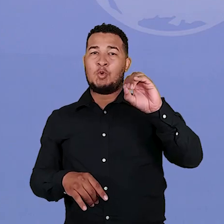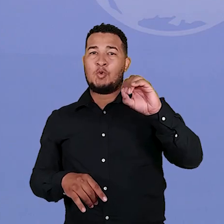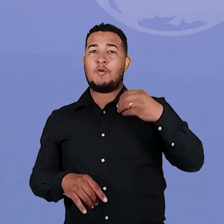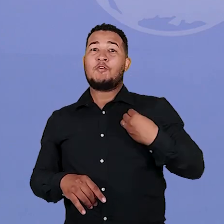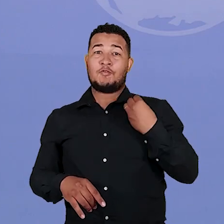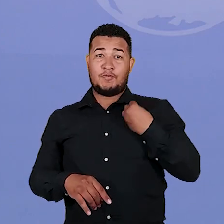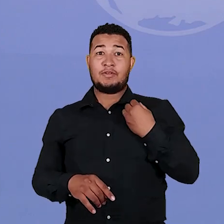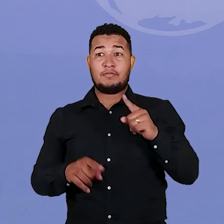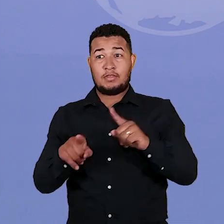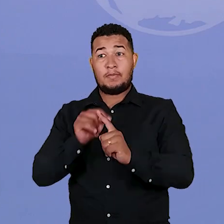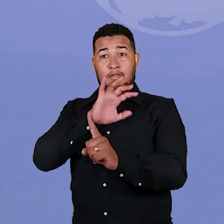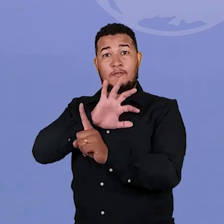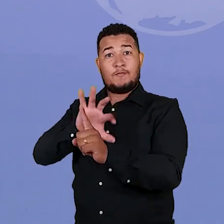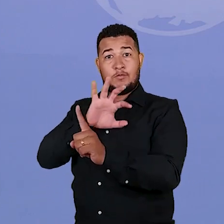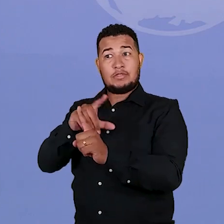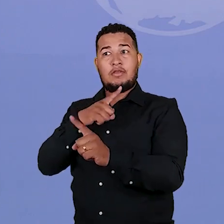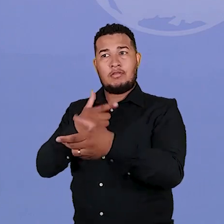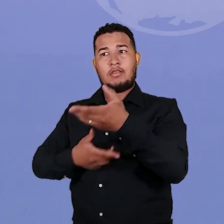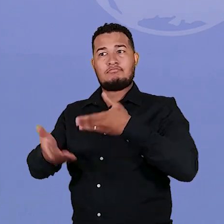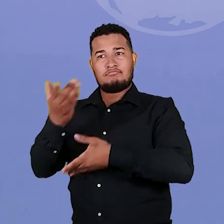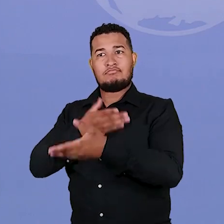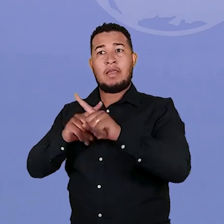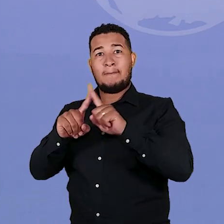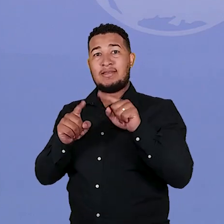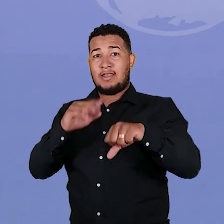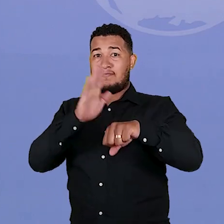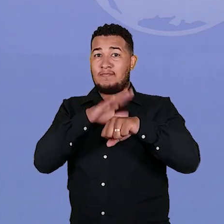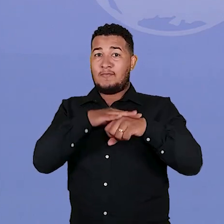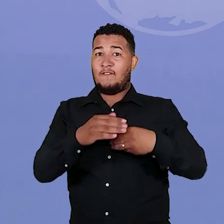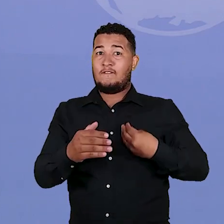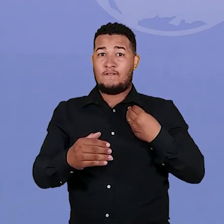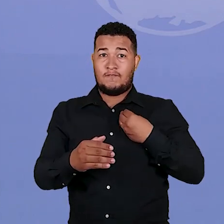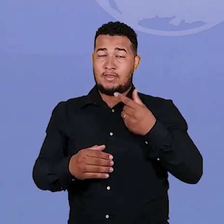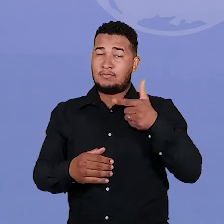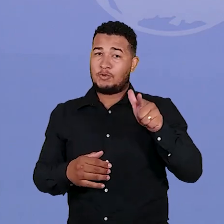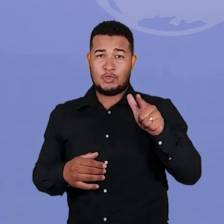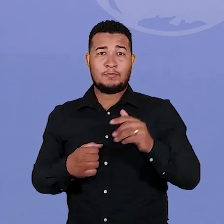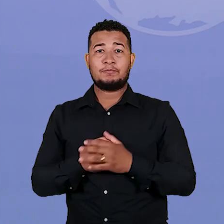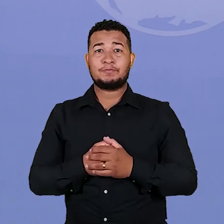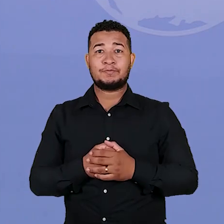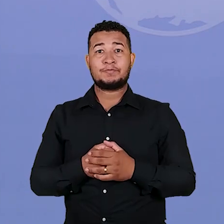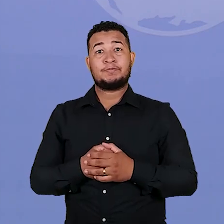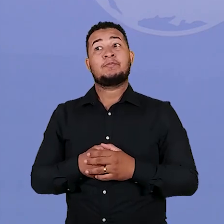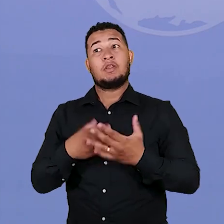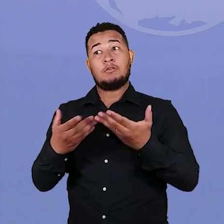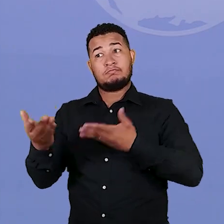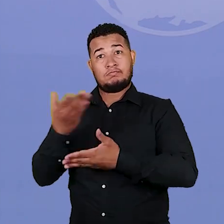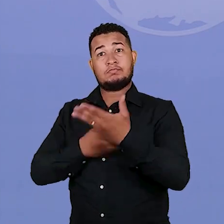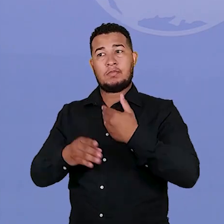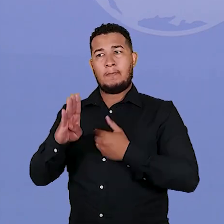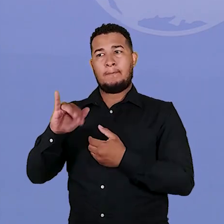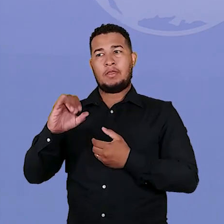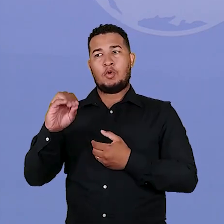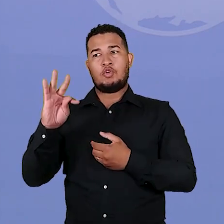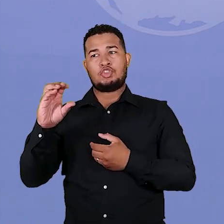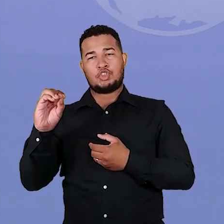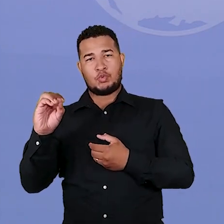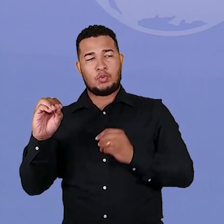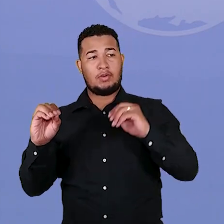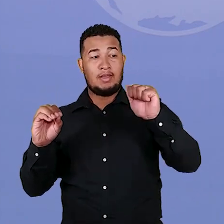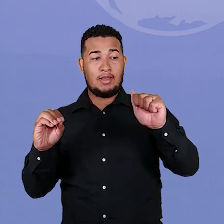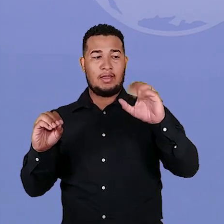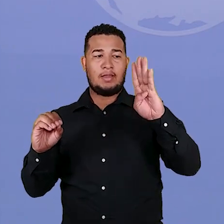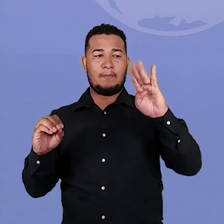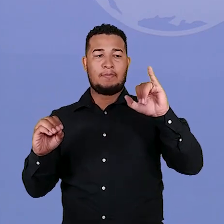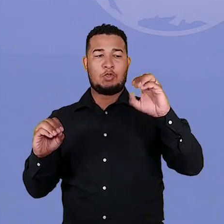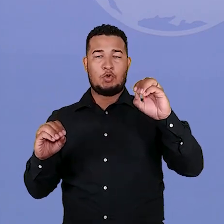vida. Então, são fatores que influenciam nos seres vivos, que interagem com os seres vivos, mas que não têm vida. Então, interação entre biótico